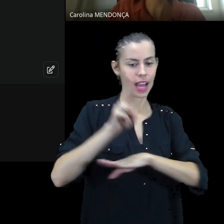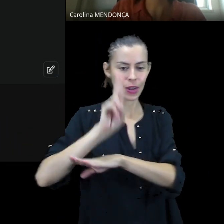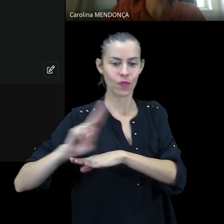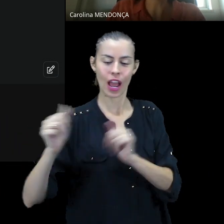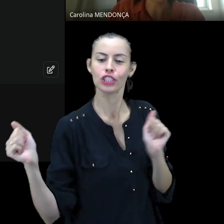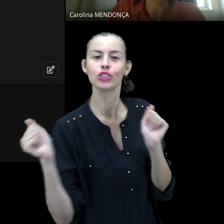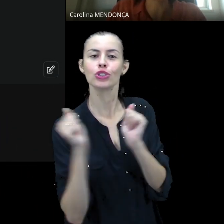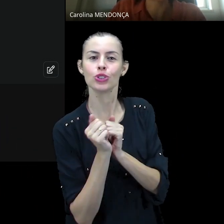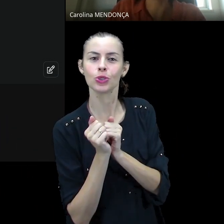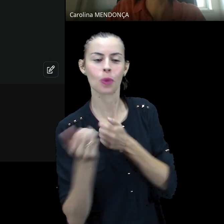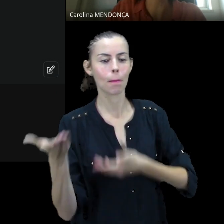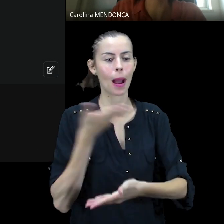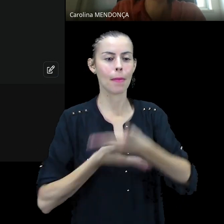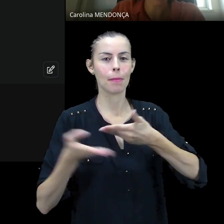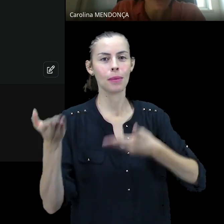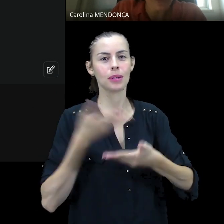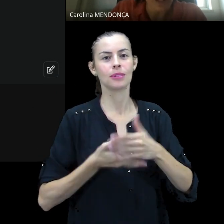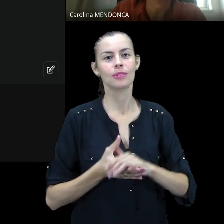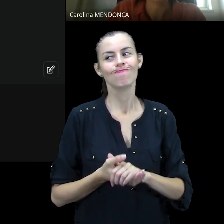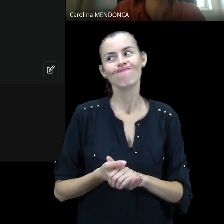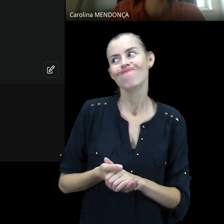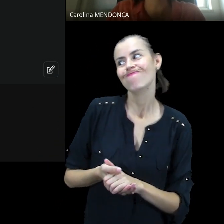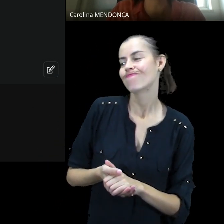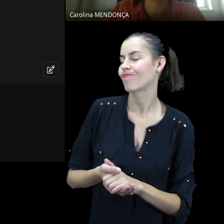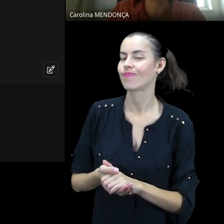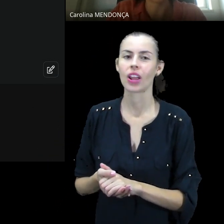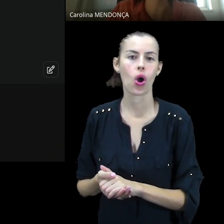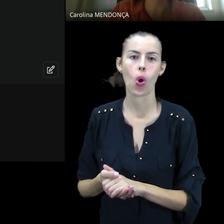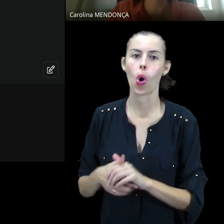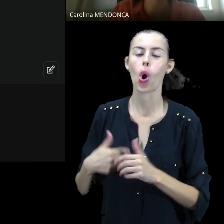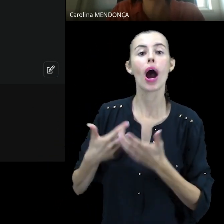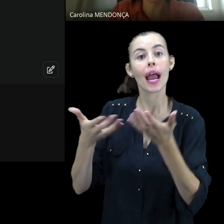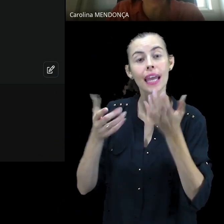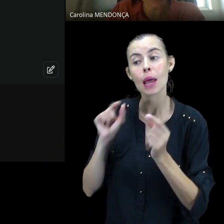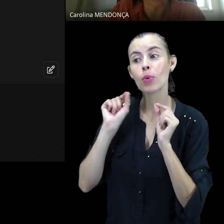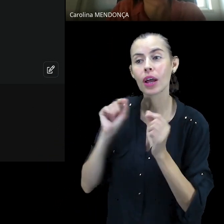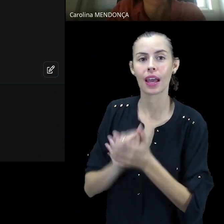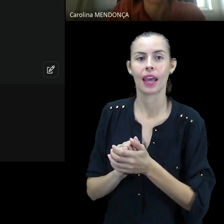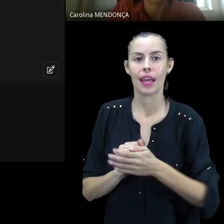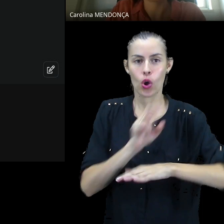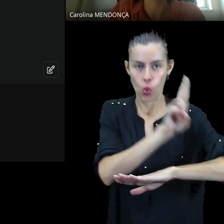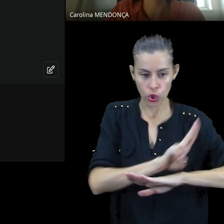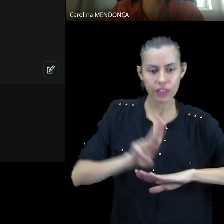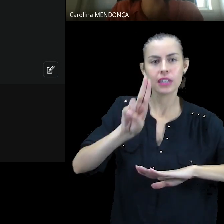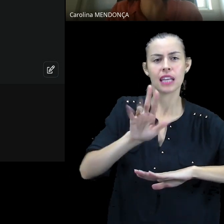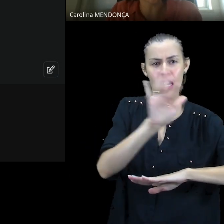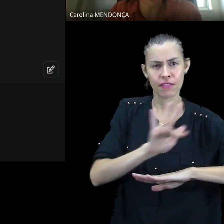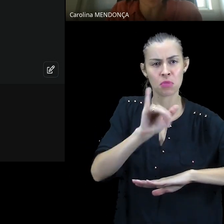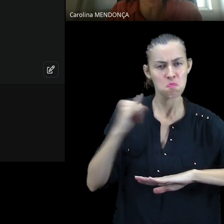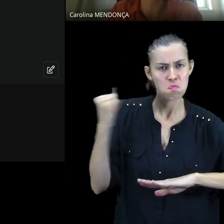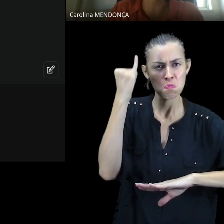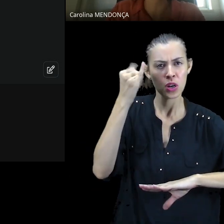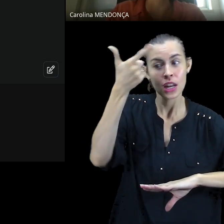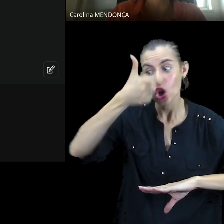está falando dessa relação do saber universitário com comunidades não universitárias. Porque se a gente não sai dos